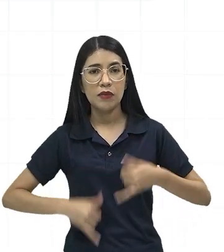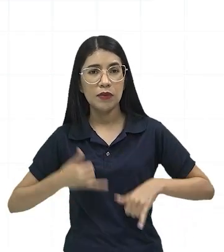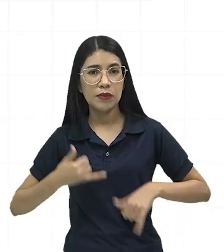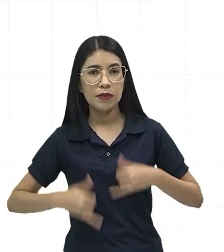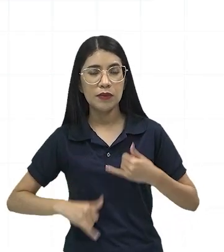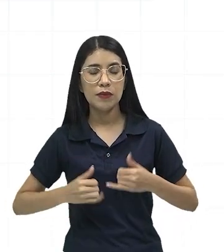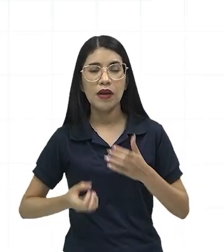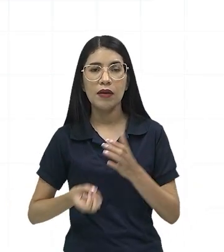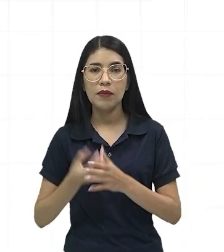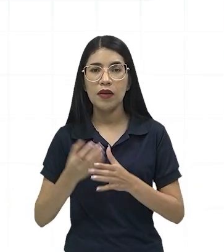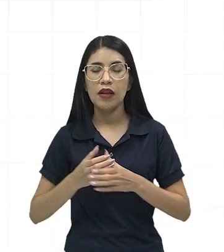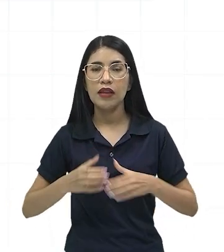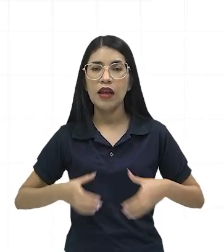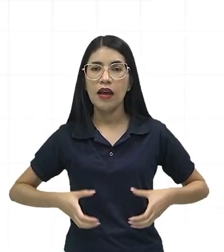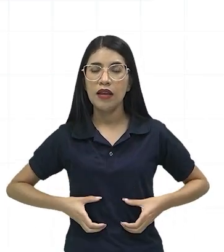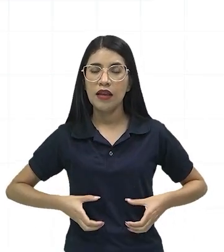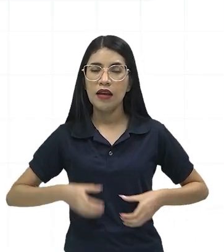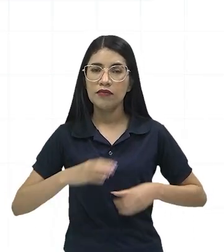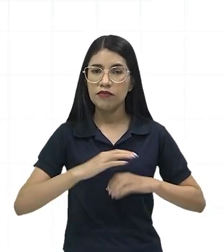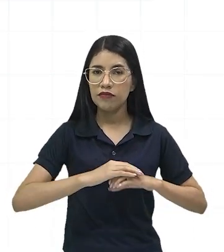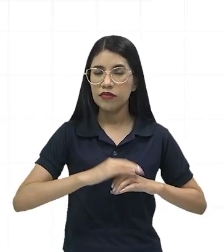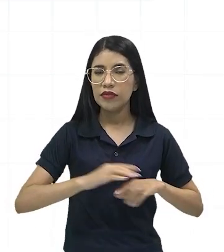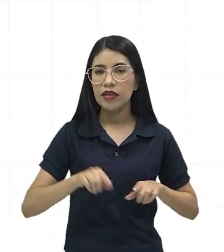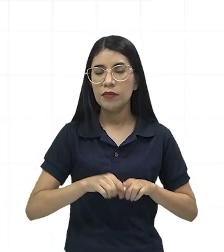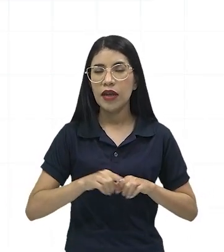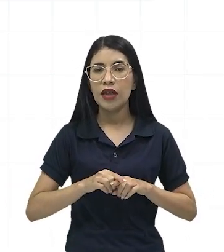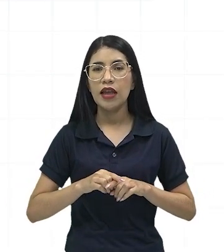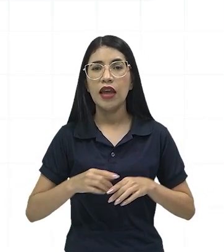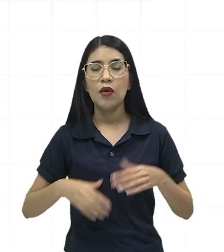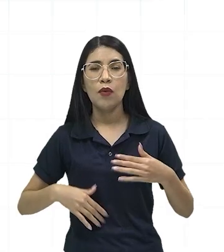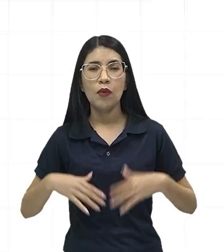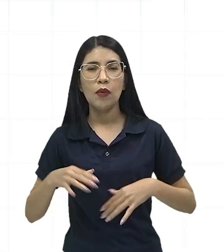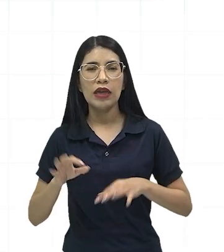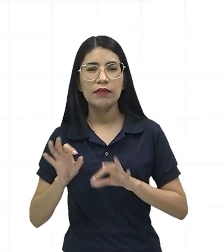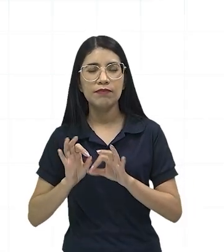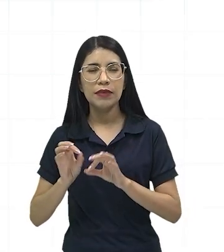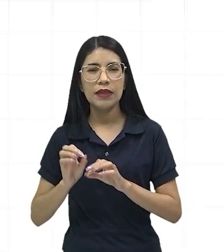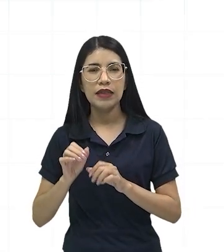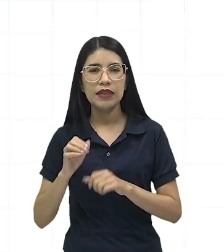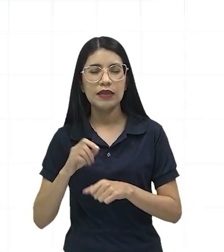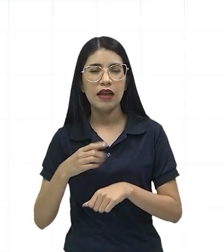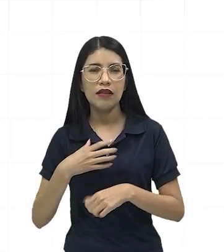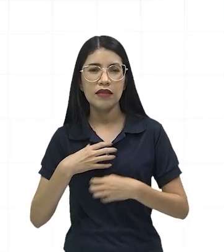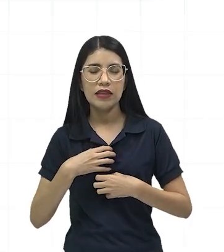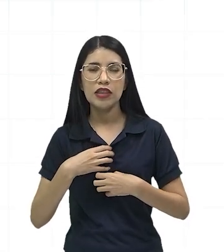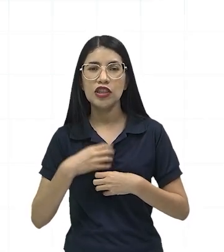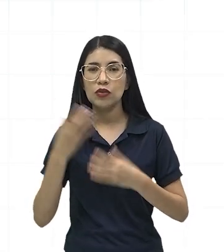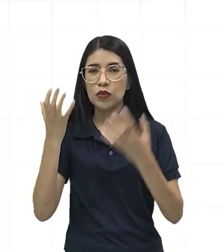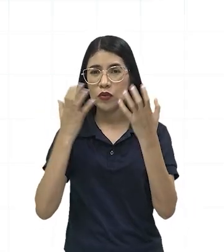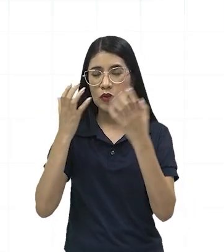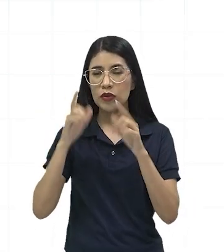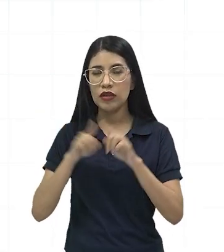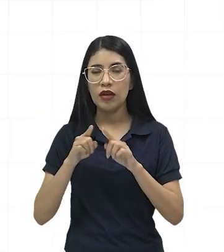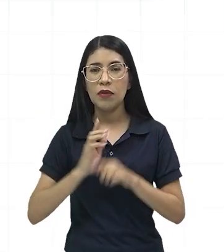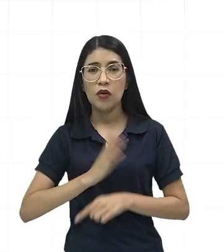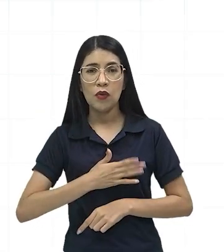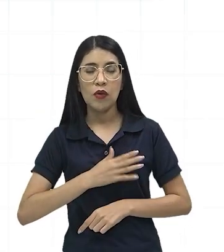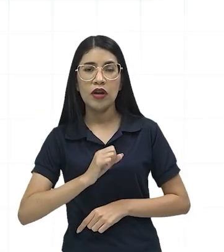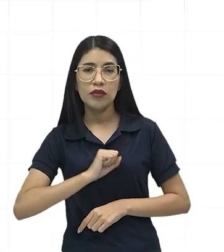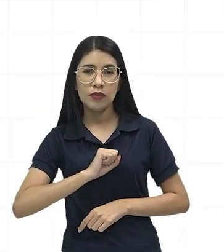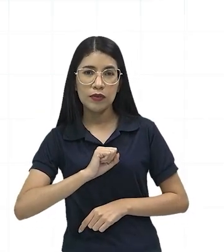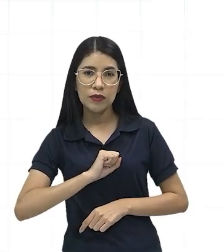adrenalina, que é secretada pelas suprarrenais. A adrenalina prepara o corpo para situações de estresse, aumentando a